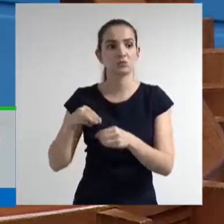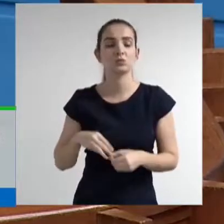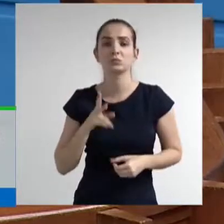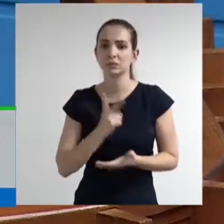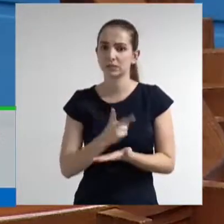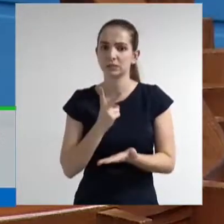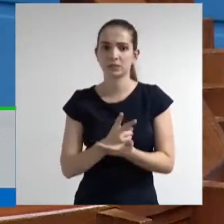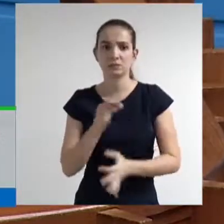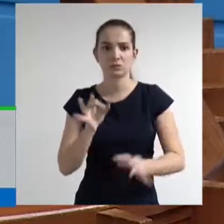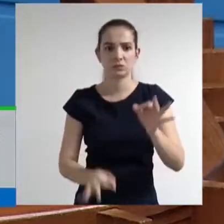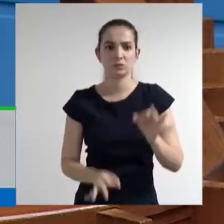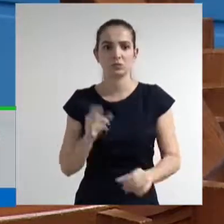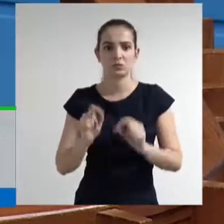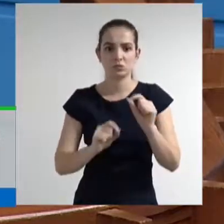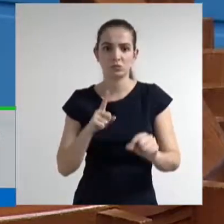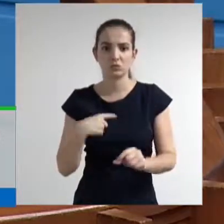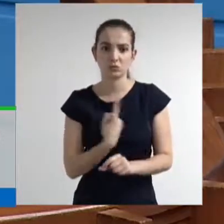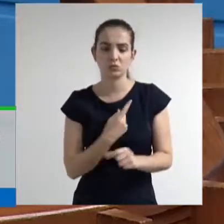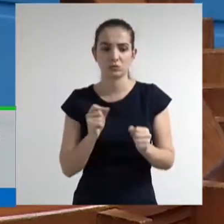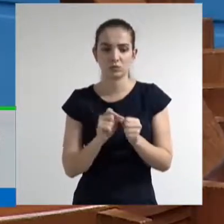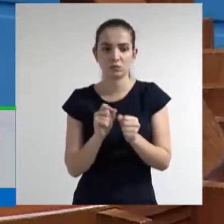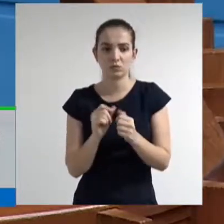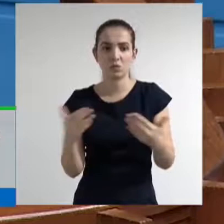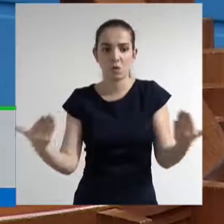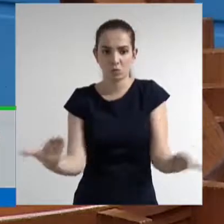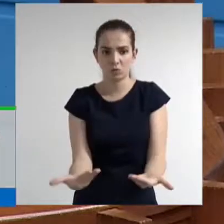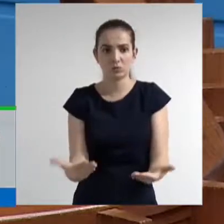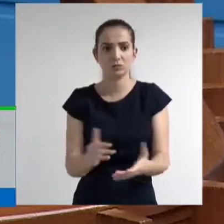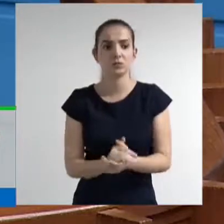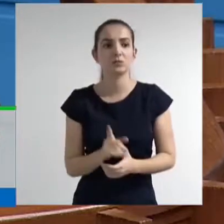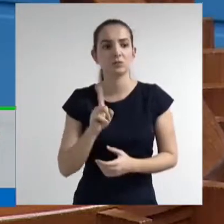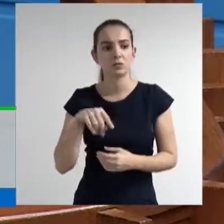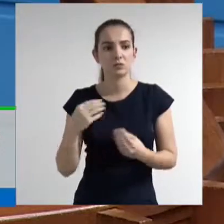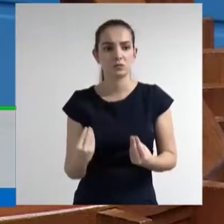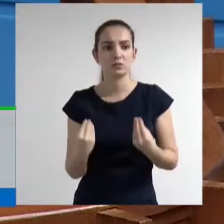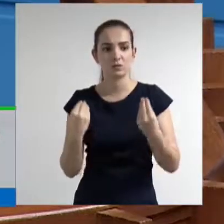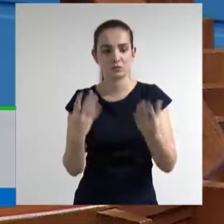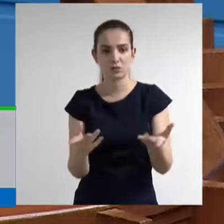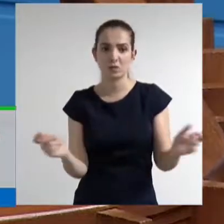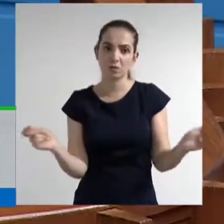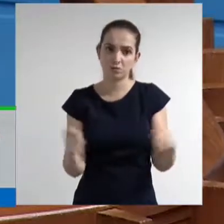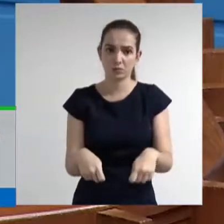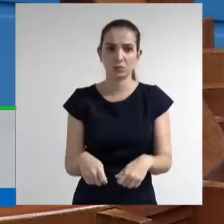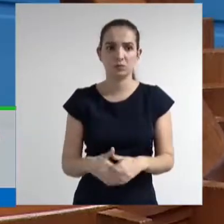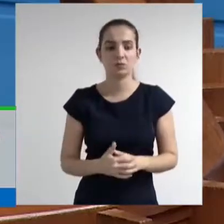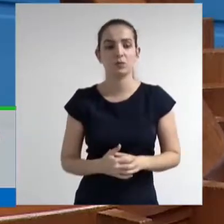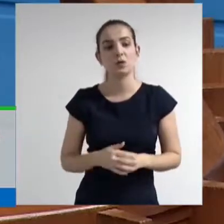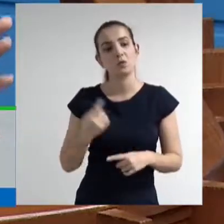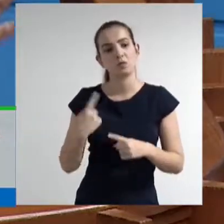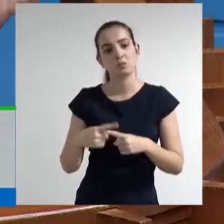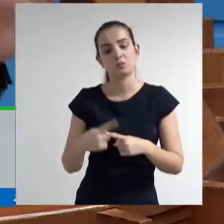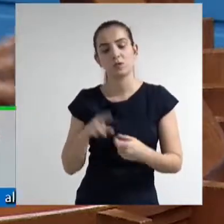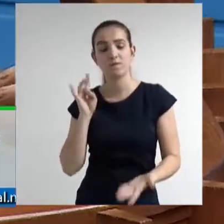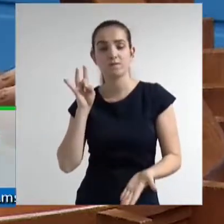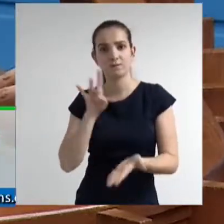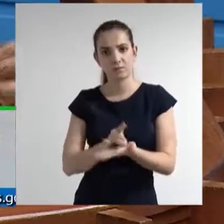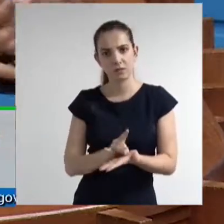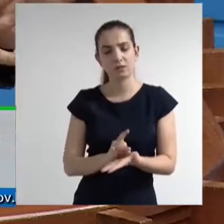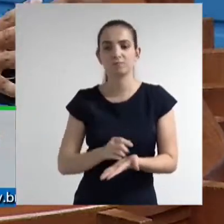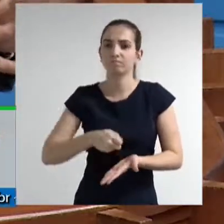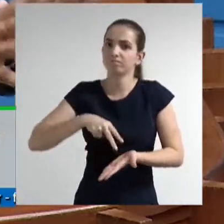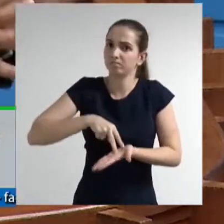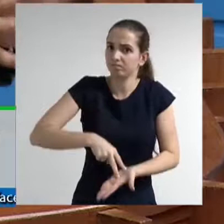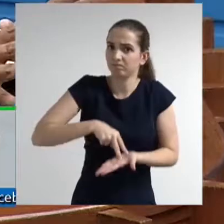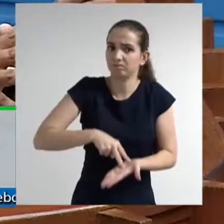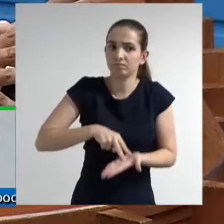foram justas. E o que nós estamos fazendo hoje aqui é dando condição de que efetivamente isso se